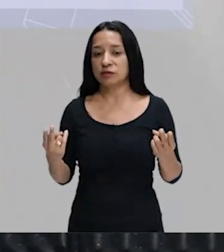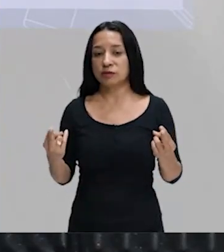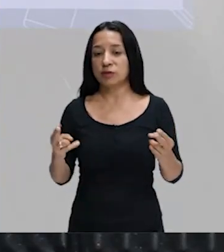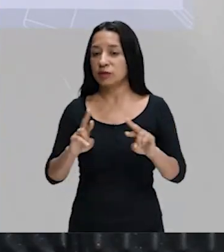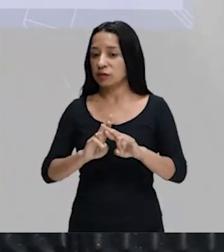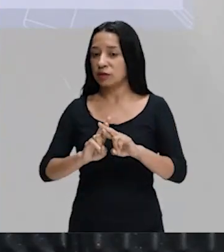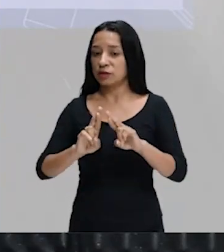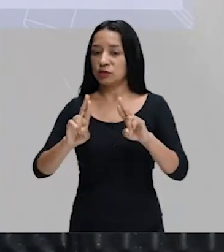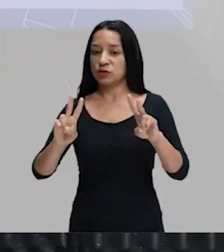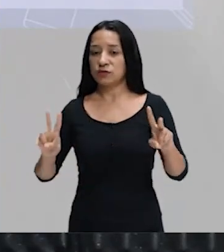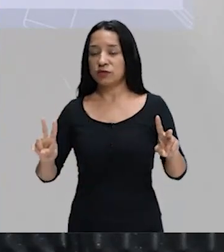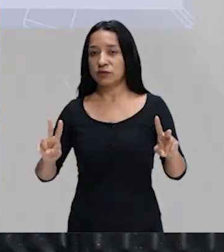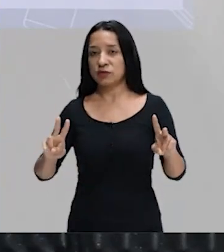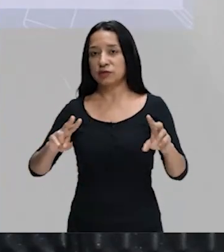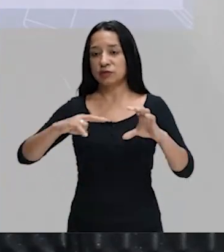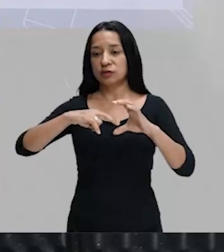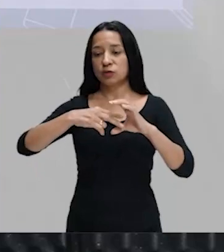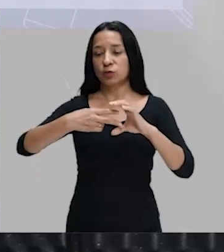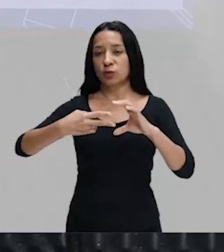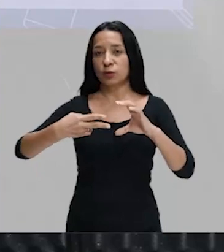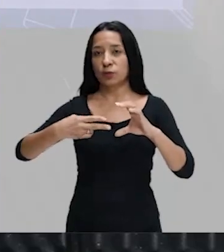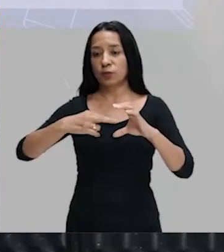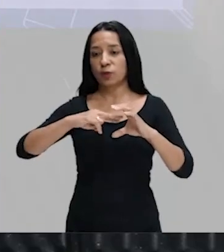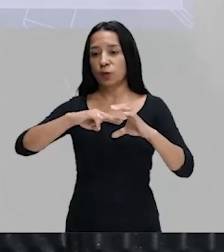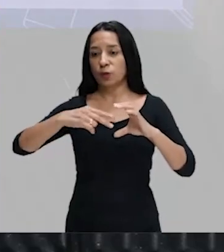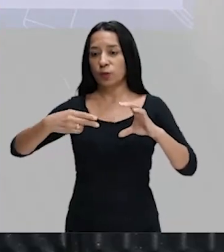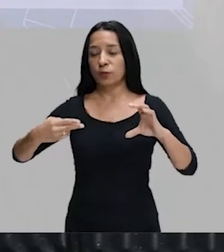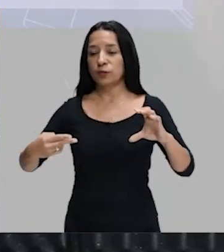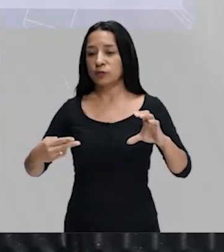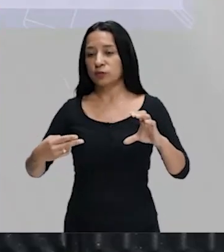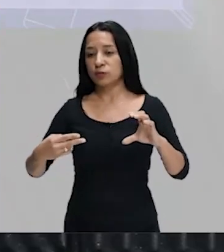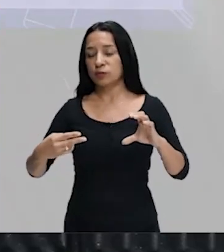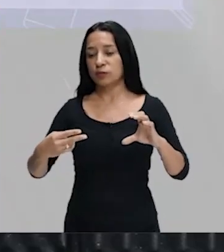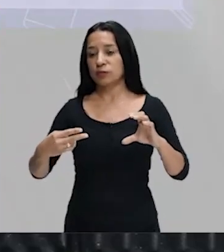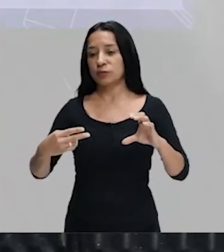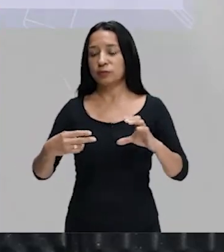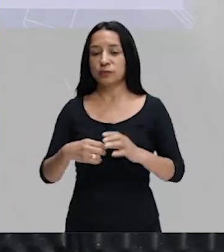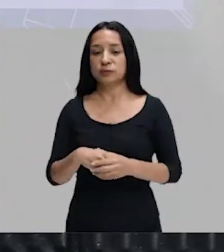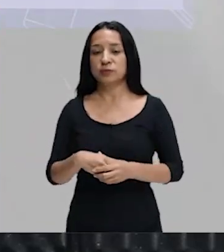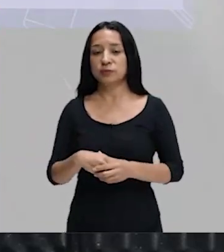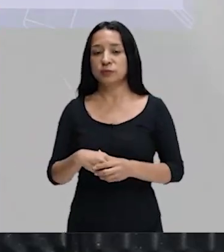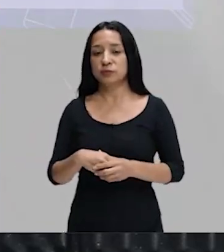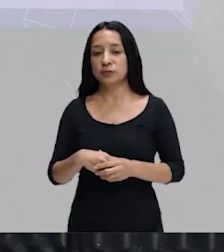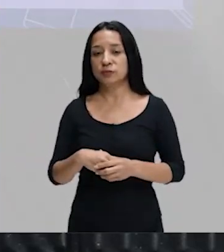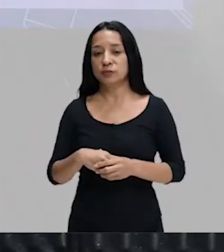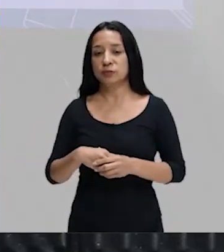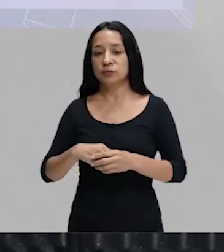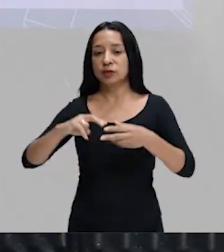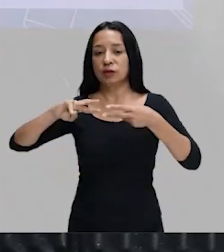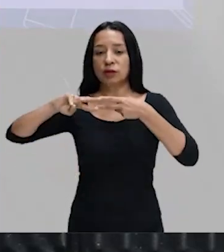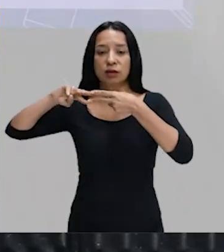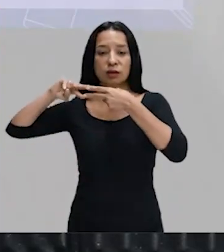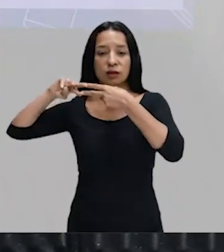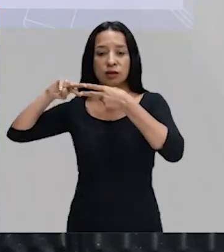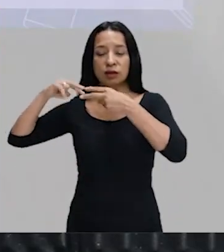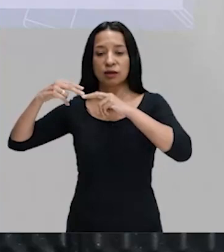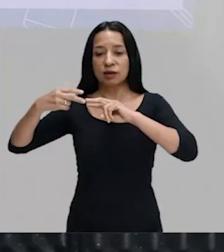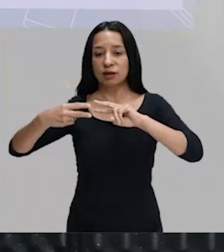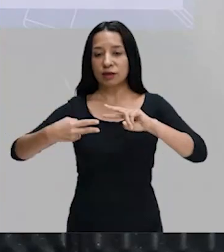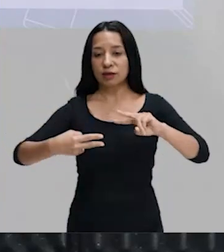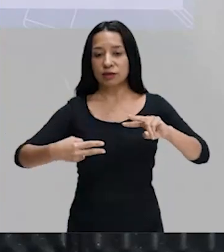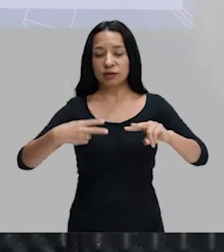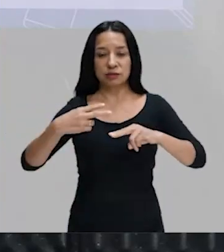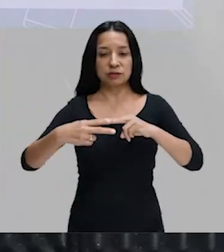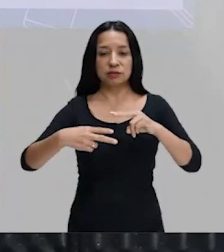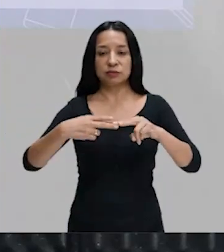e diferenças, né, que existem entre cromossomos sexuais. Nós vamos falar sobre a herança do sistema, herança